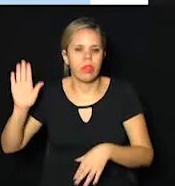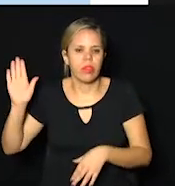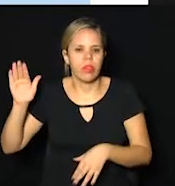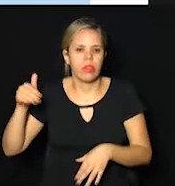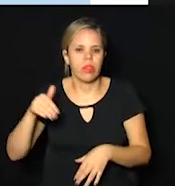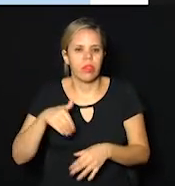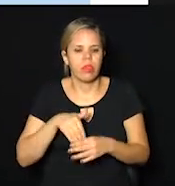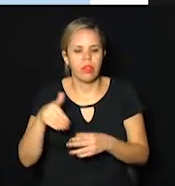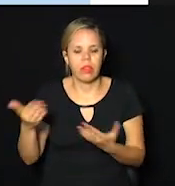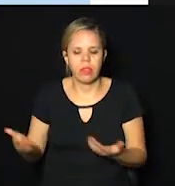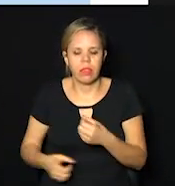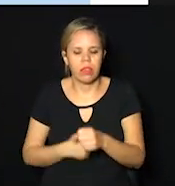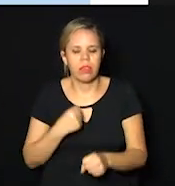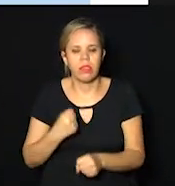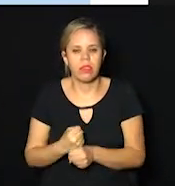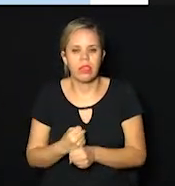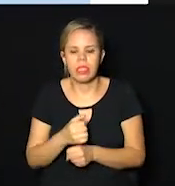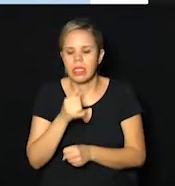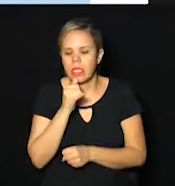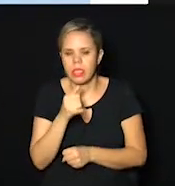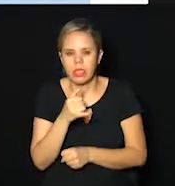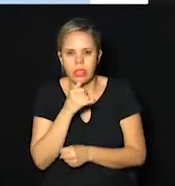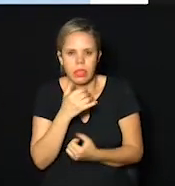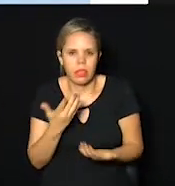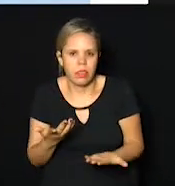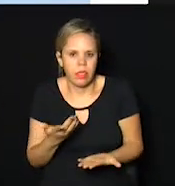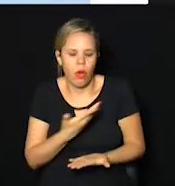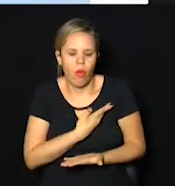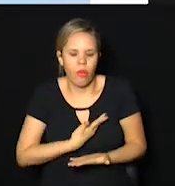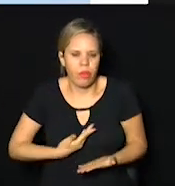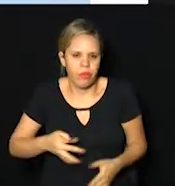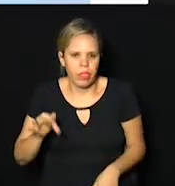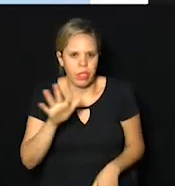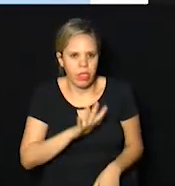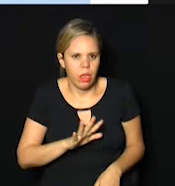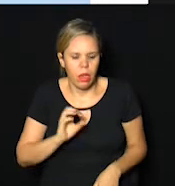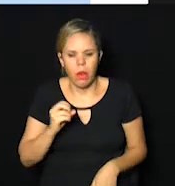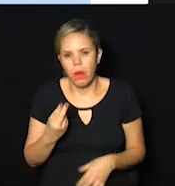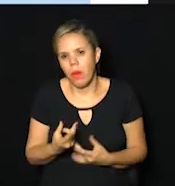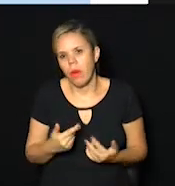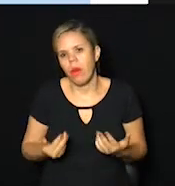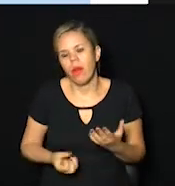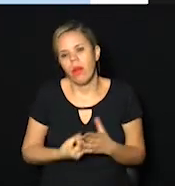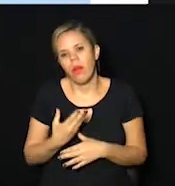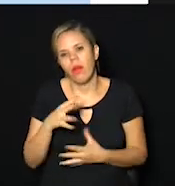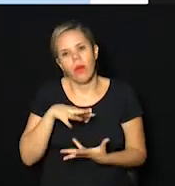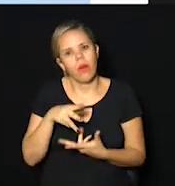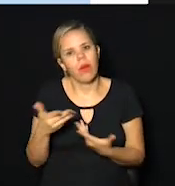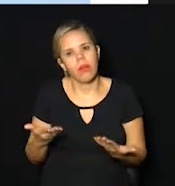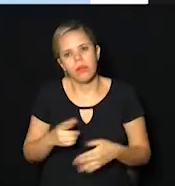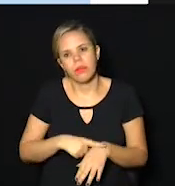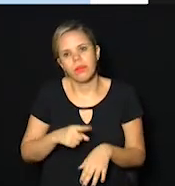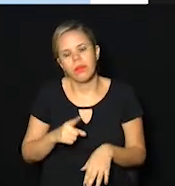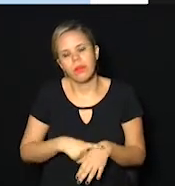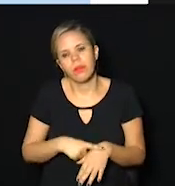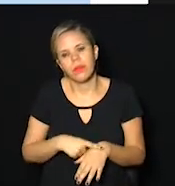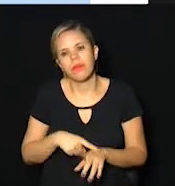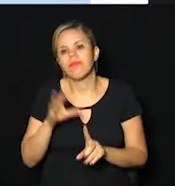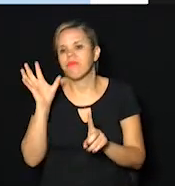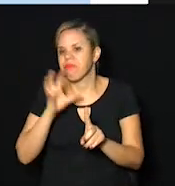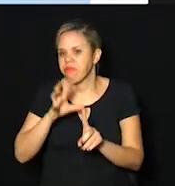cidade, mas o ambiente externo, o governo federal, ou mesmo algo que acontece no mundo neste momento,